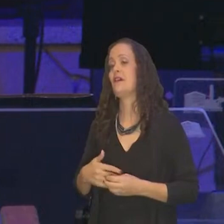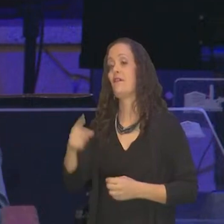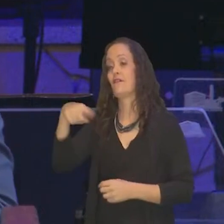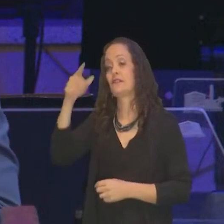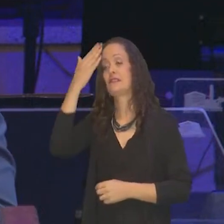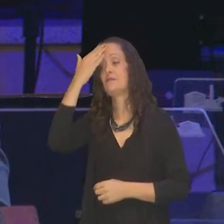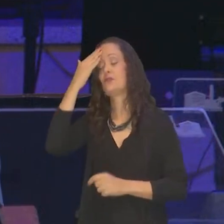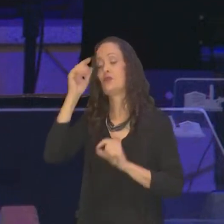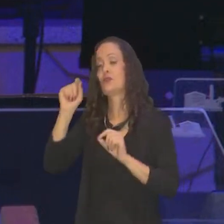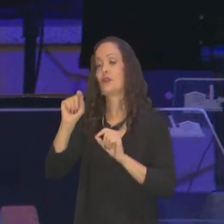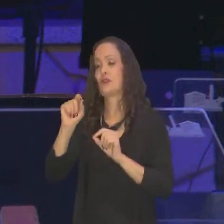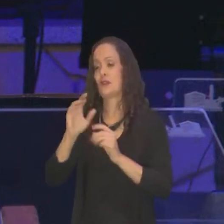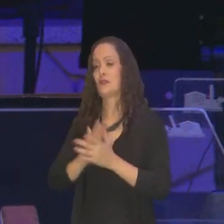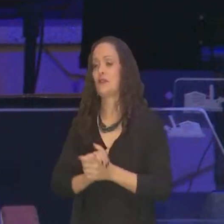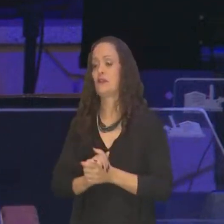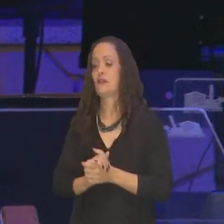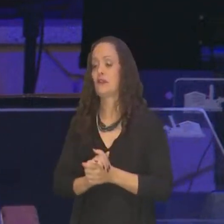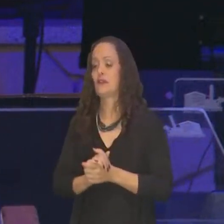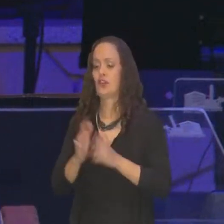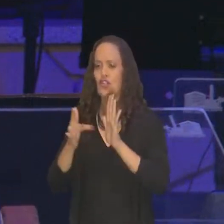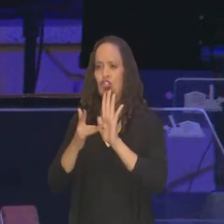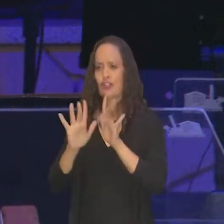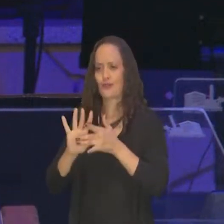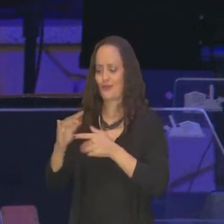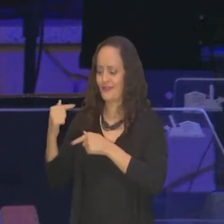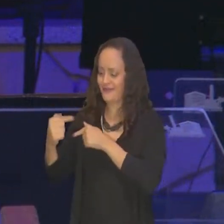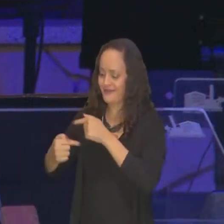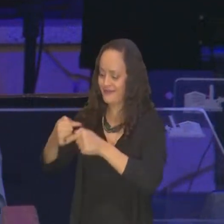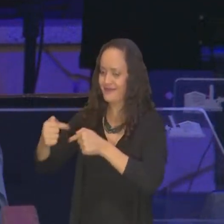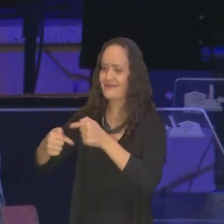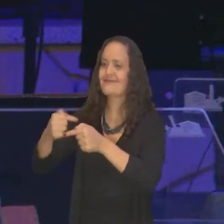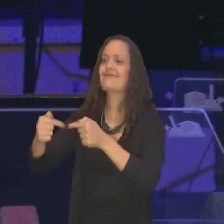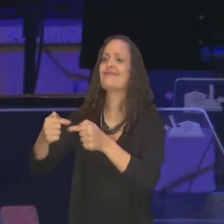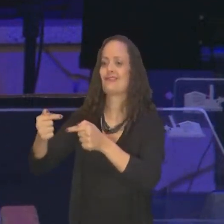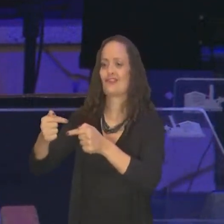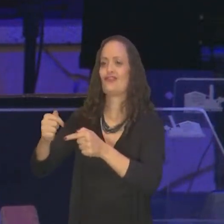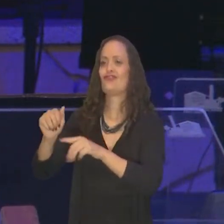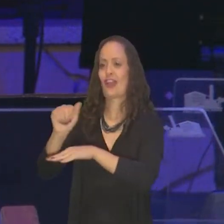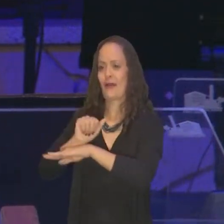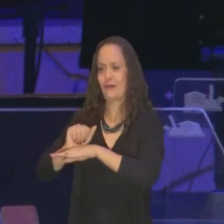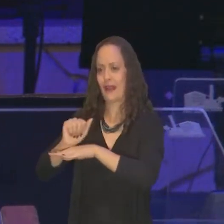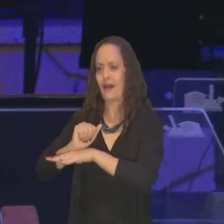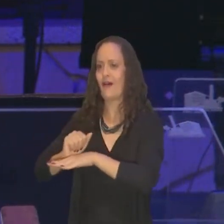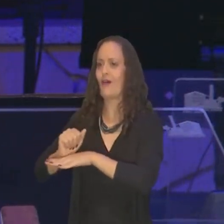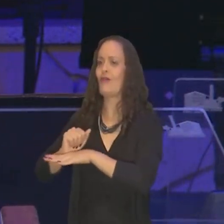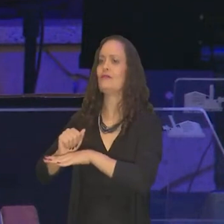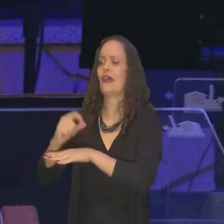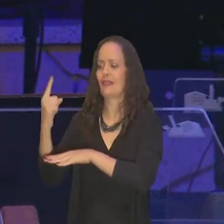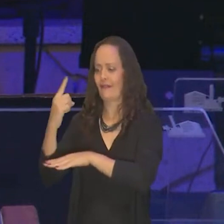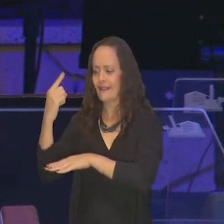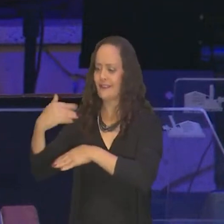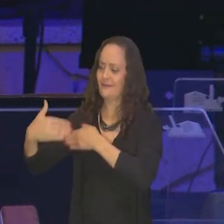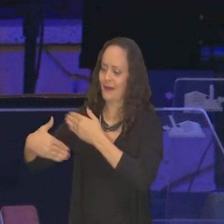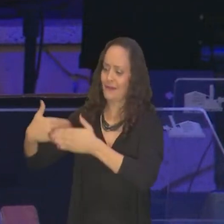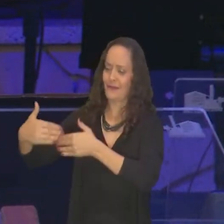Bíblia diz que Jesus seria da descendência de Abraão, da tribo de Judá, herdeiro do trono de Davi.